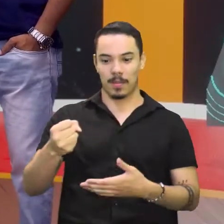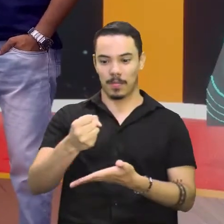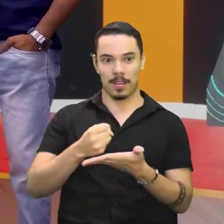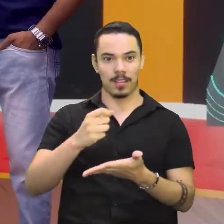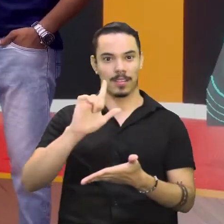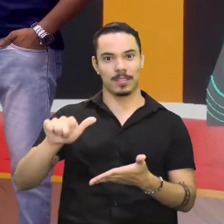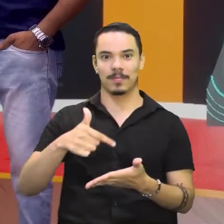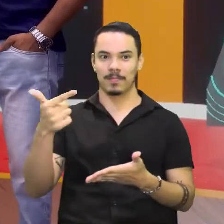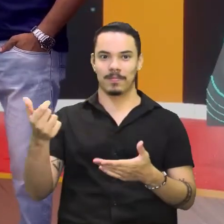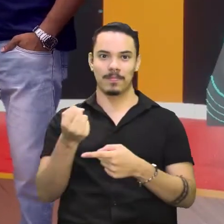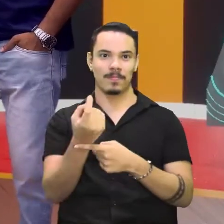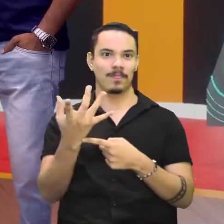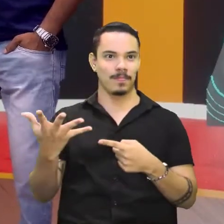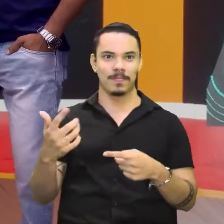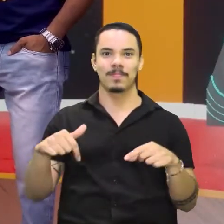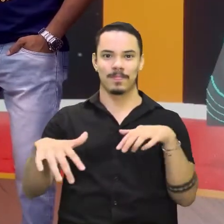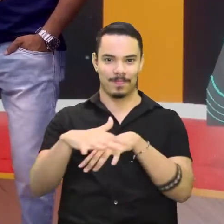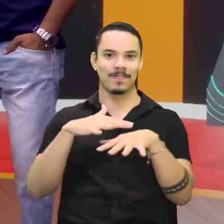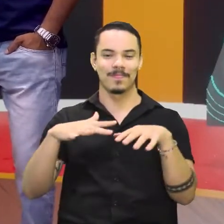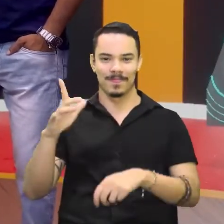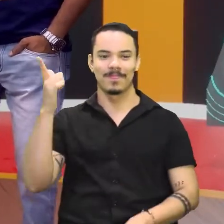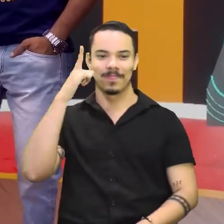é o expoente.